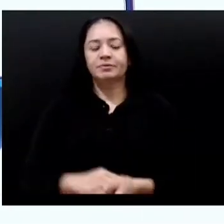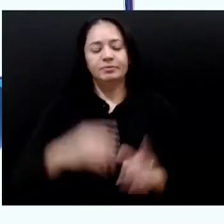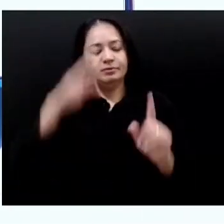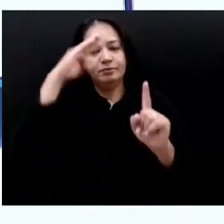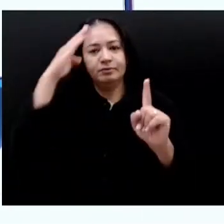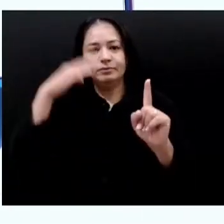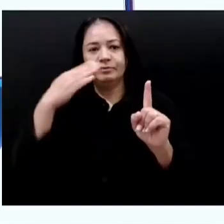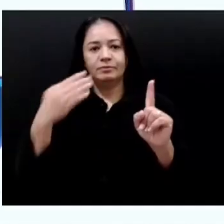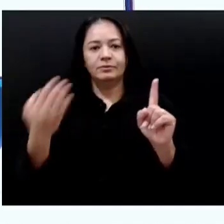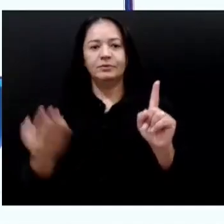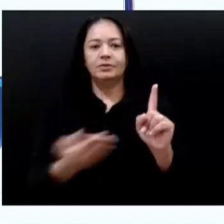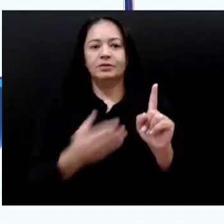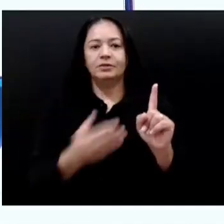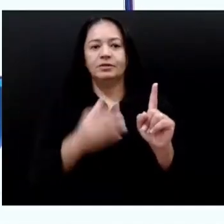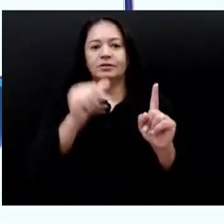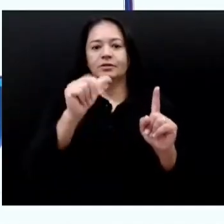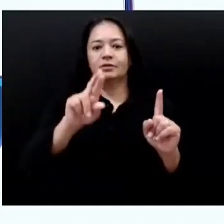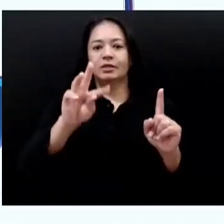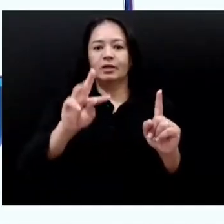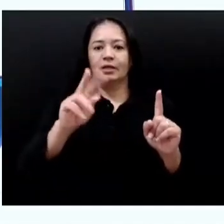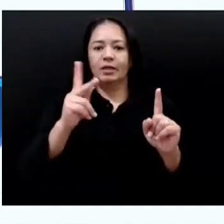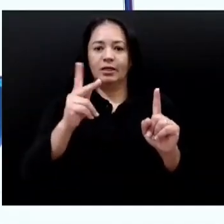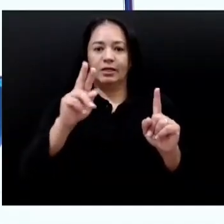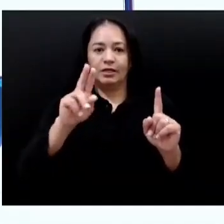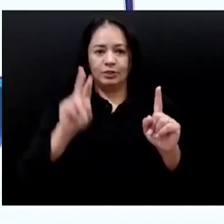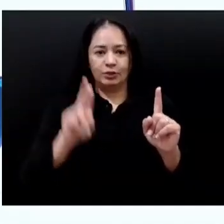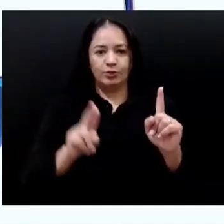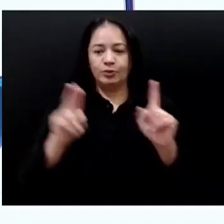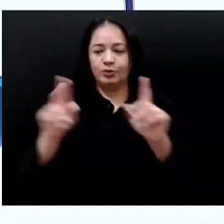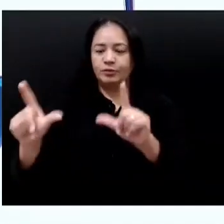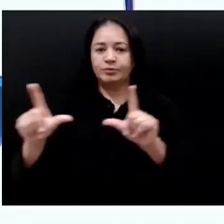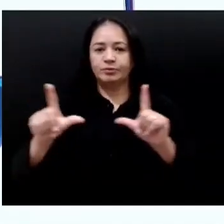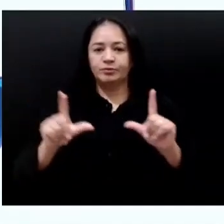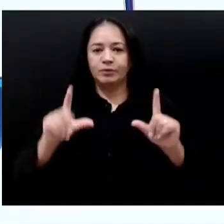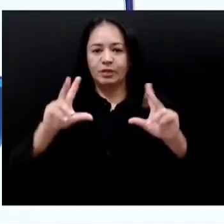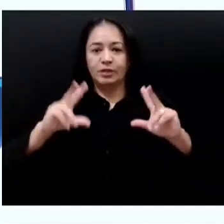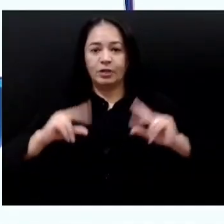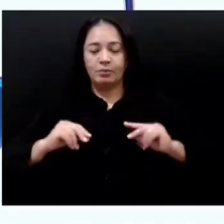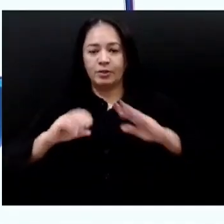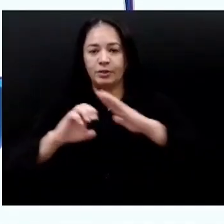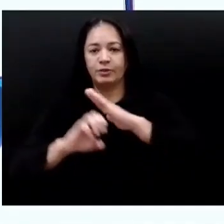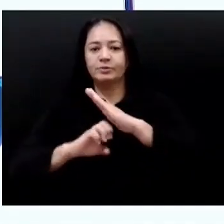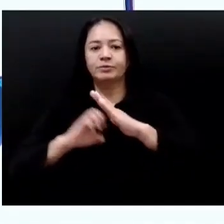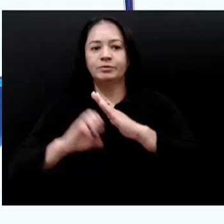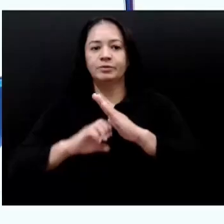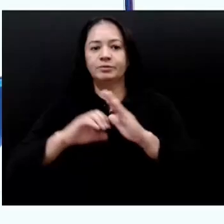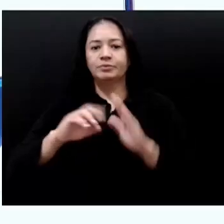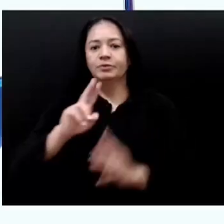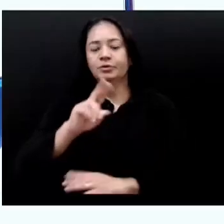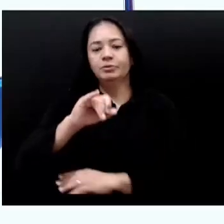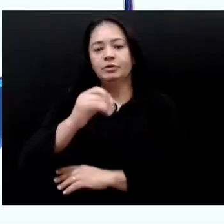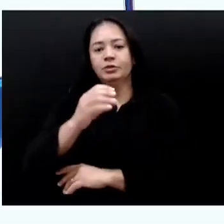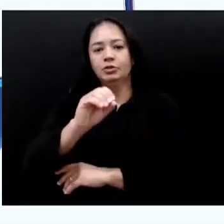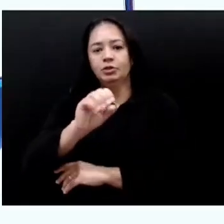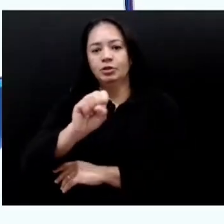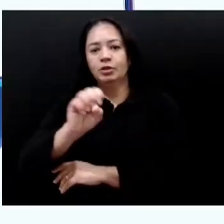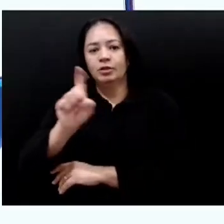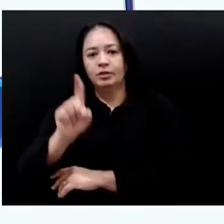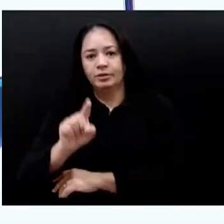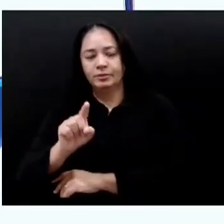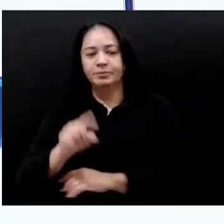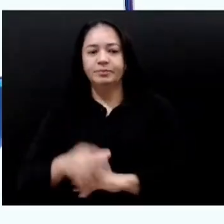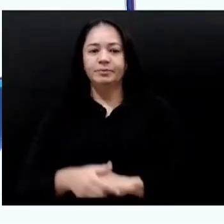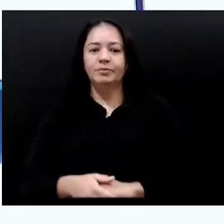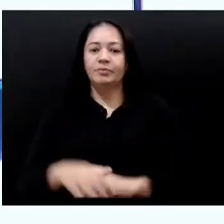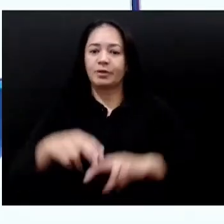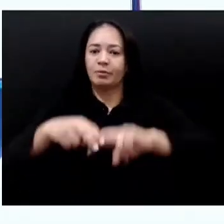Magno Faidiga Flose com entrega de diploma de mérito empresarial José Bonifácio Coutinho Nogueira, por proposição do